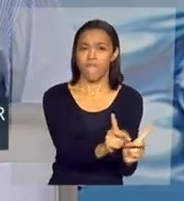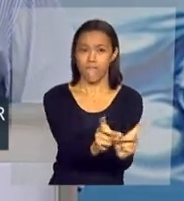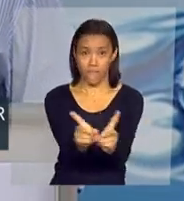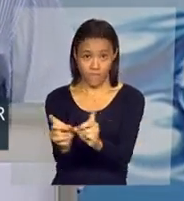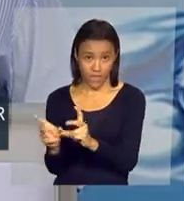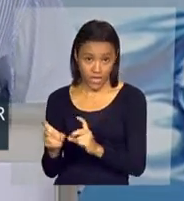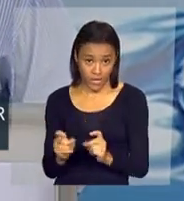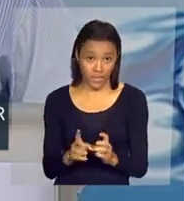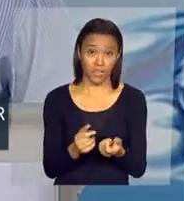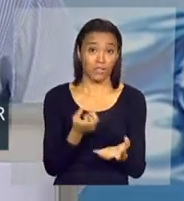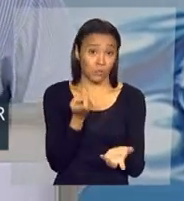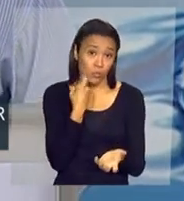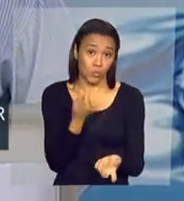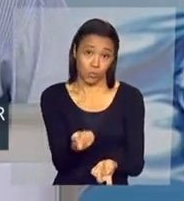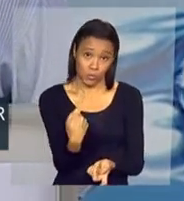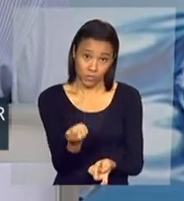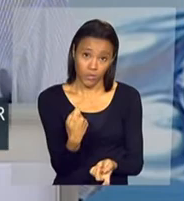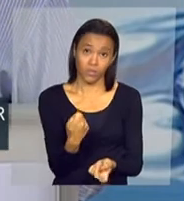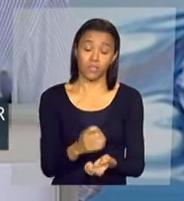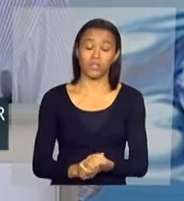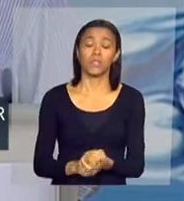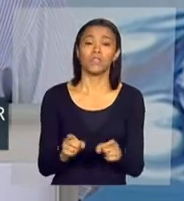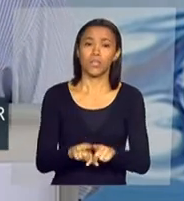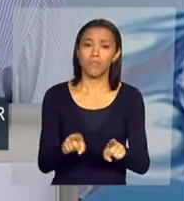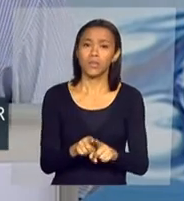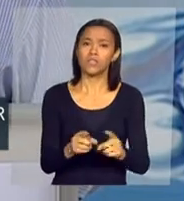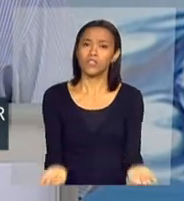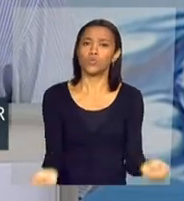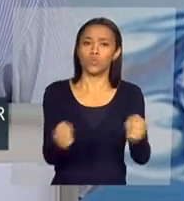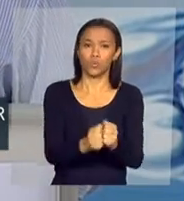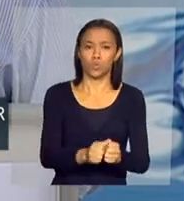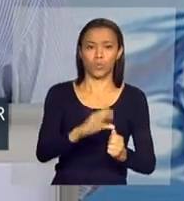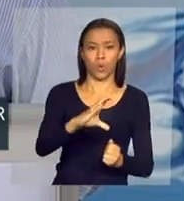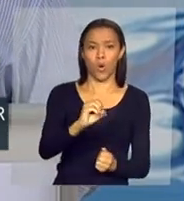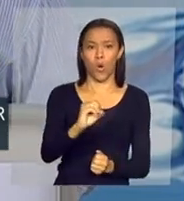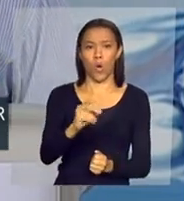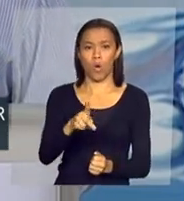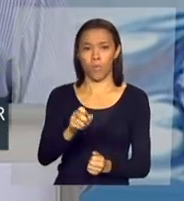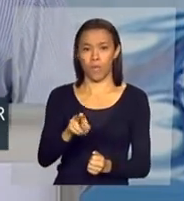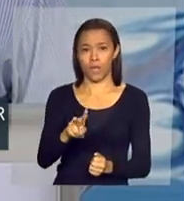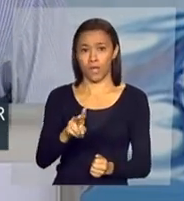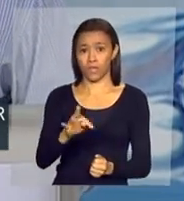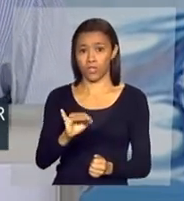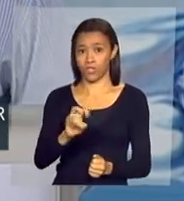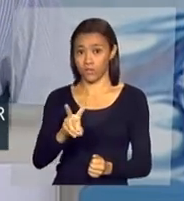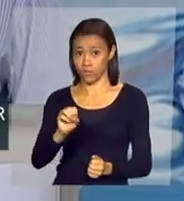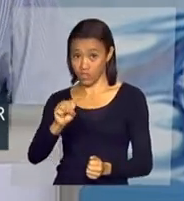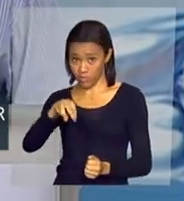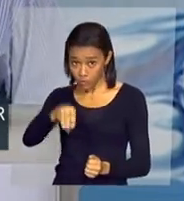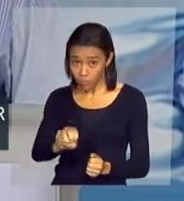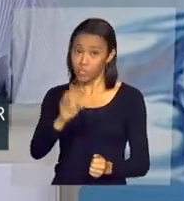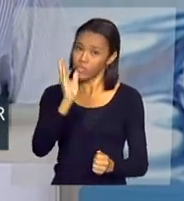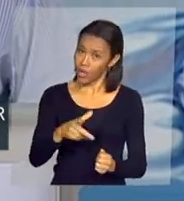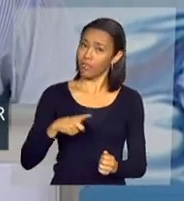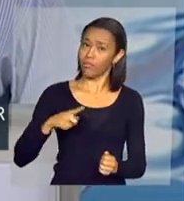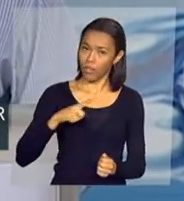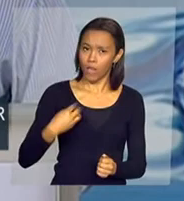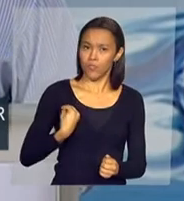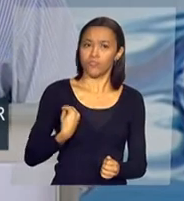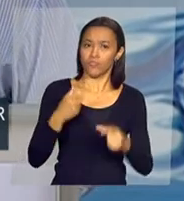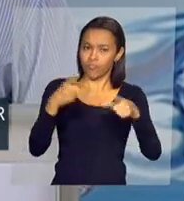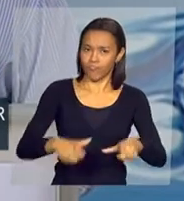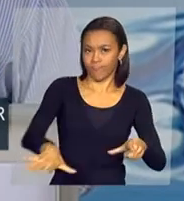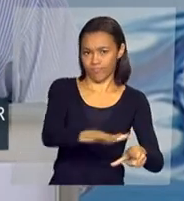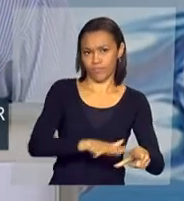dos pescados, através do cooperativismo, que já temos organizado na localidade de Piaus.